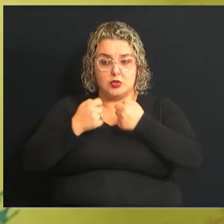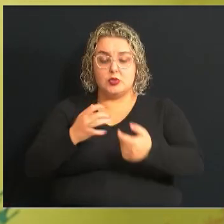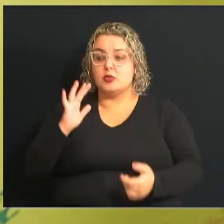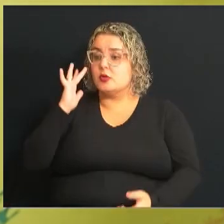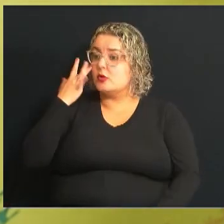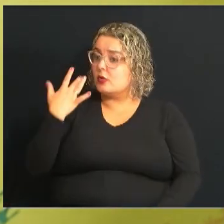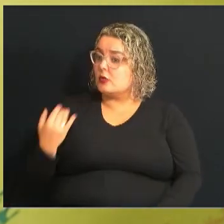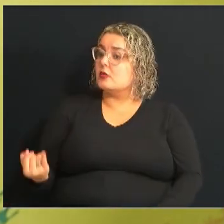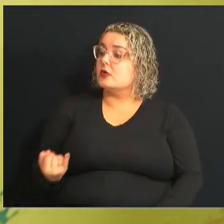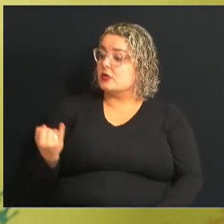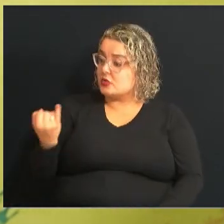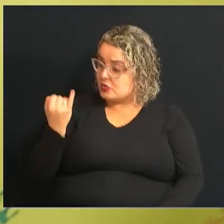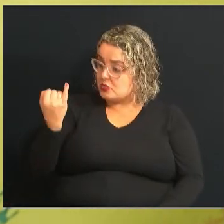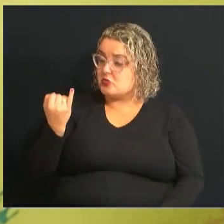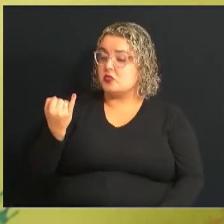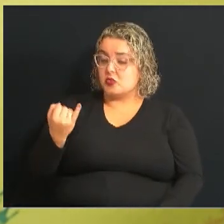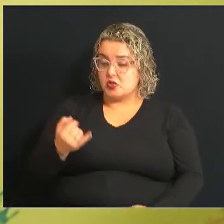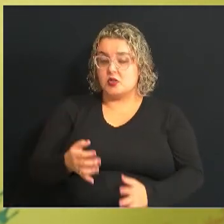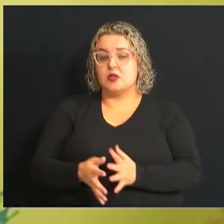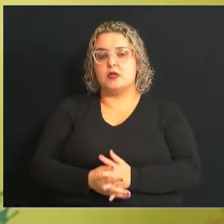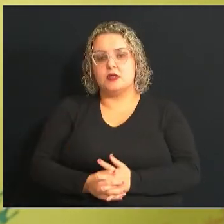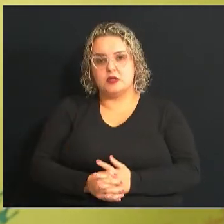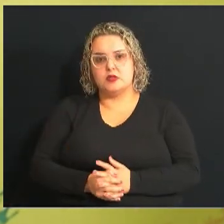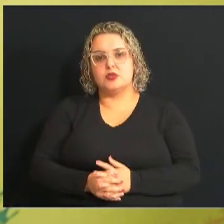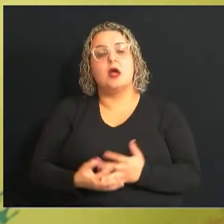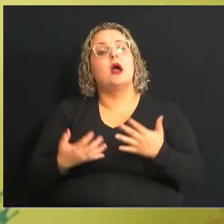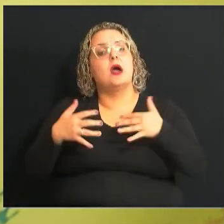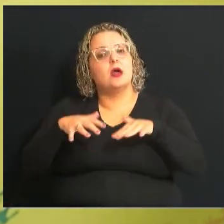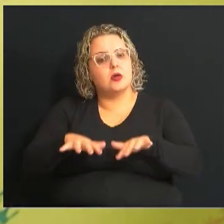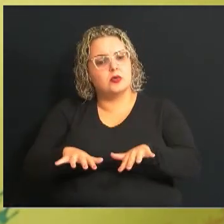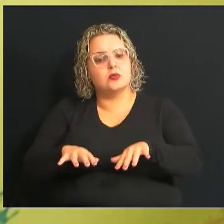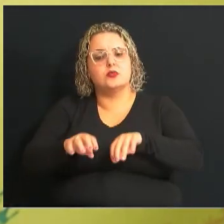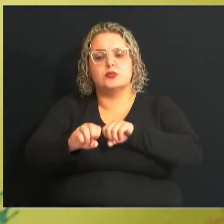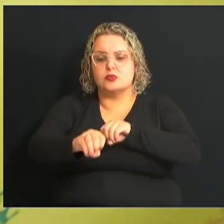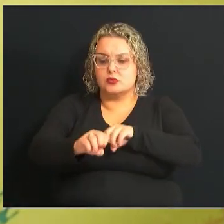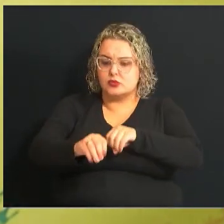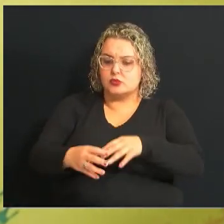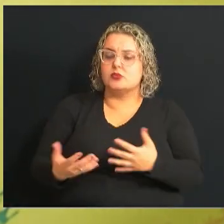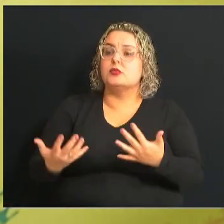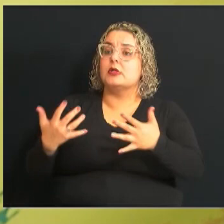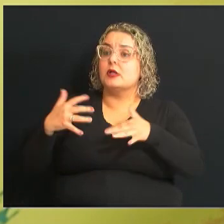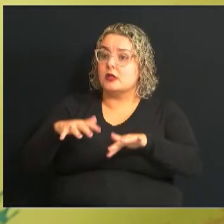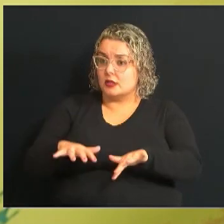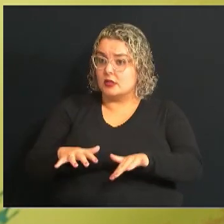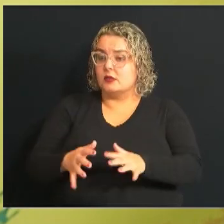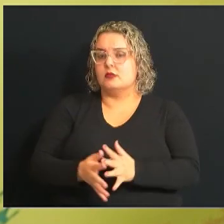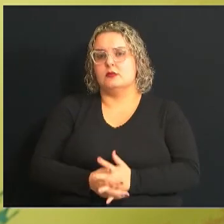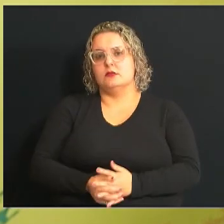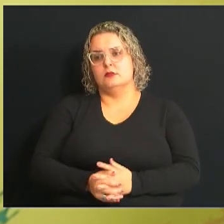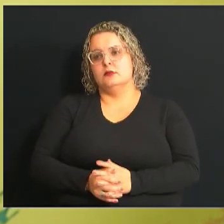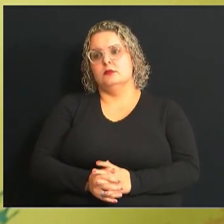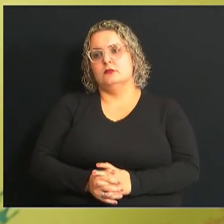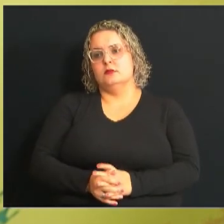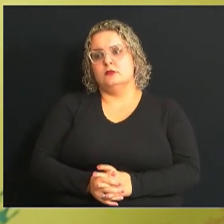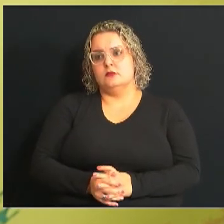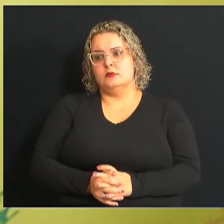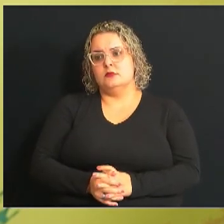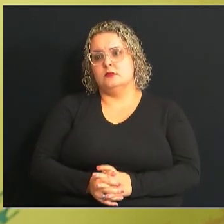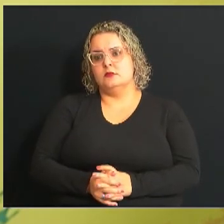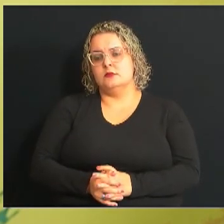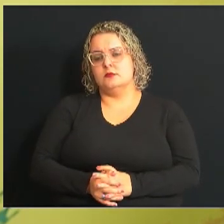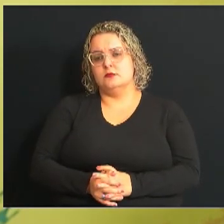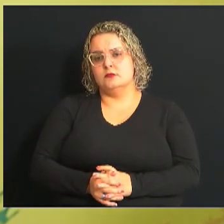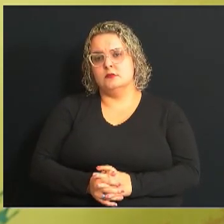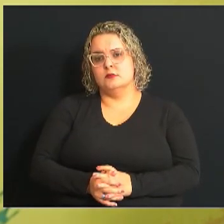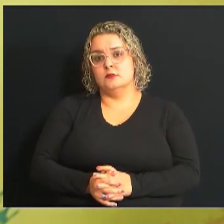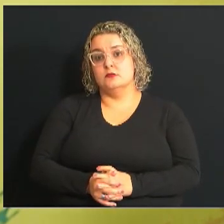muito importante, que a inclusão, a educação inclusiva, ela não é